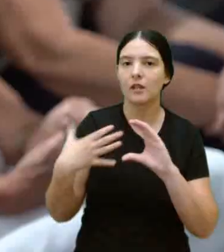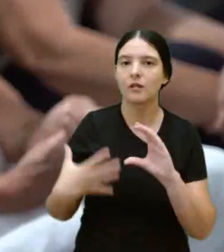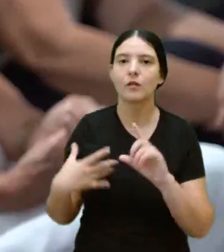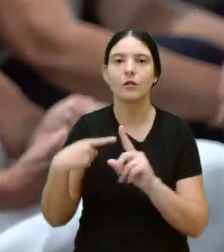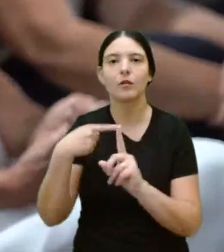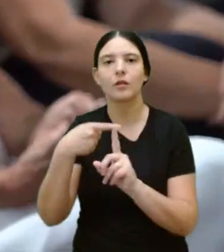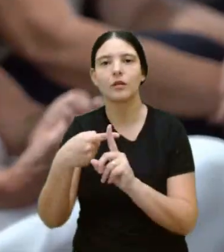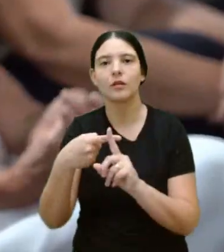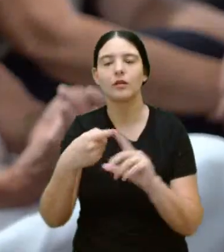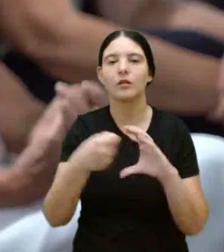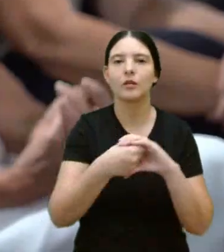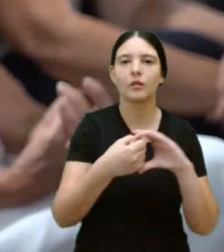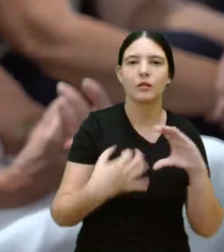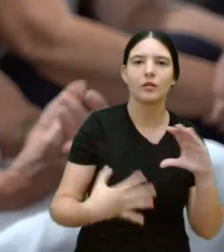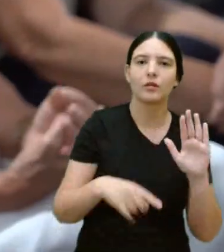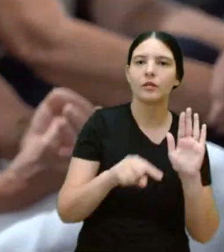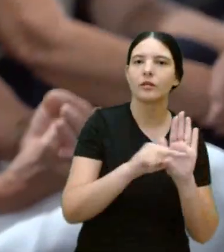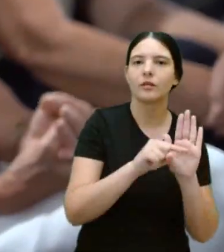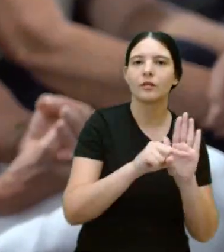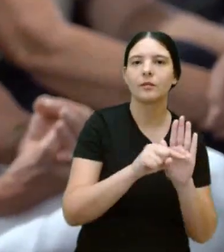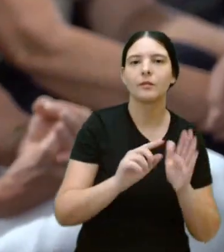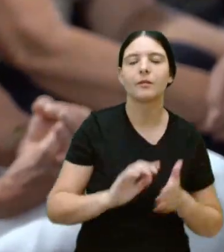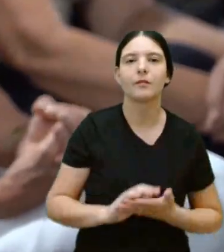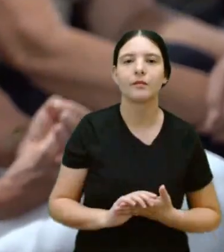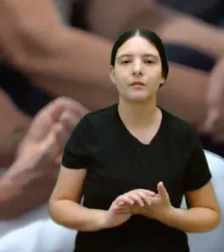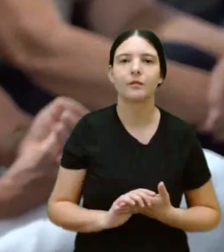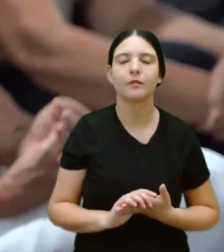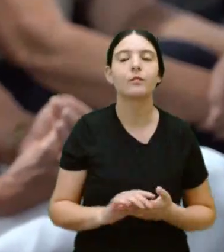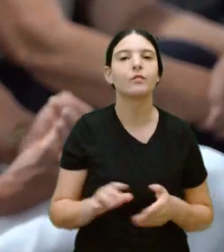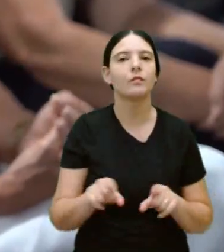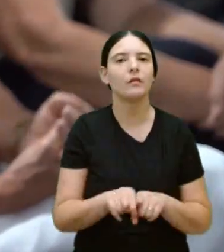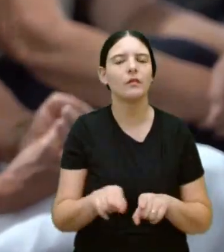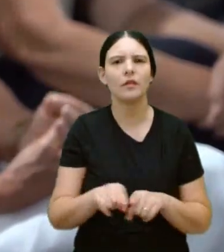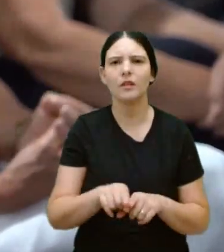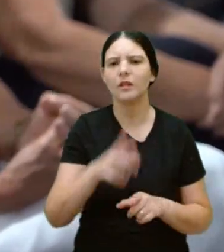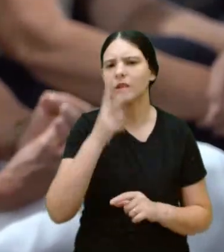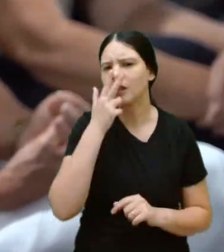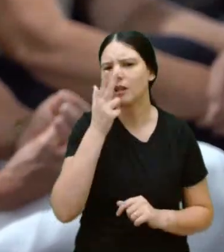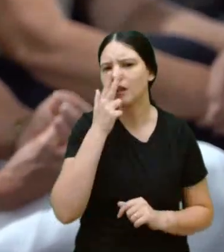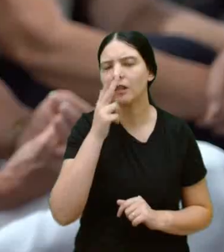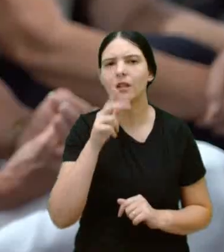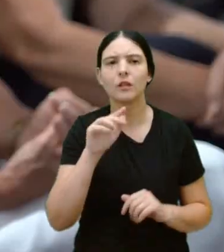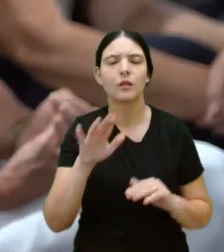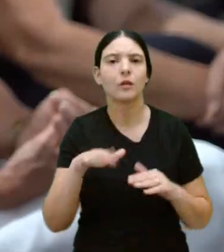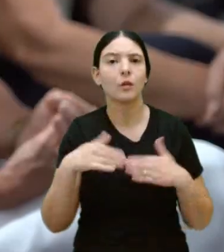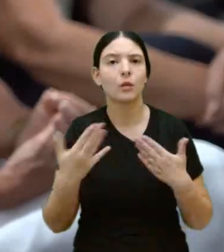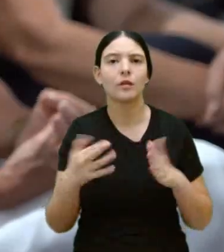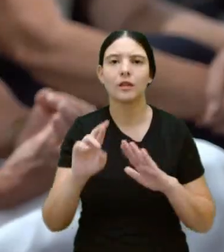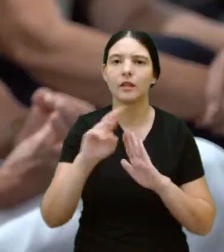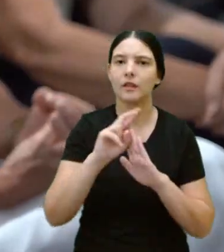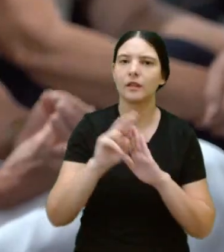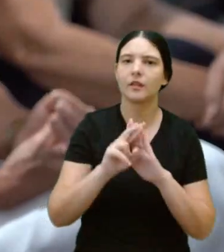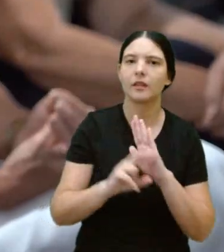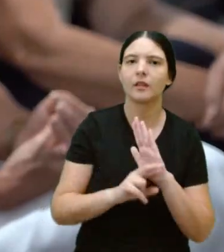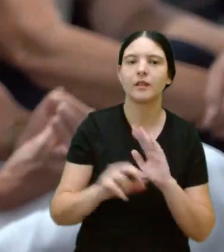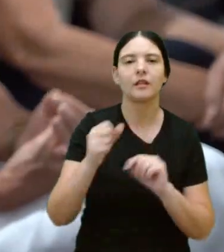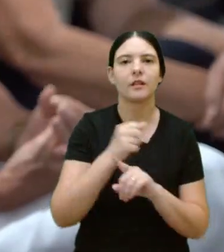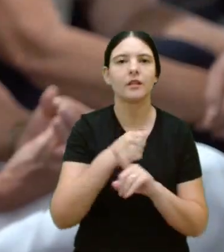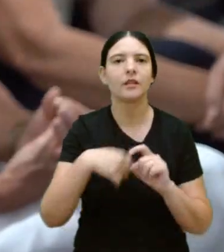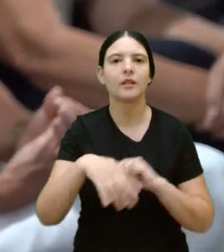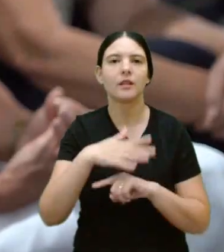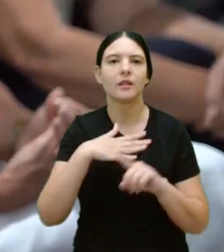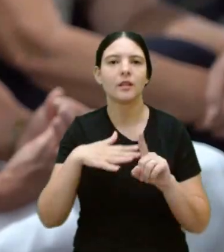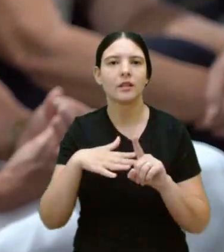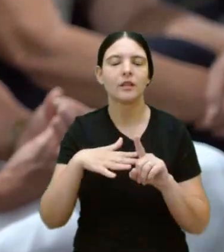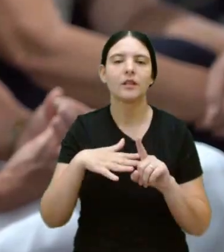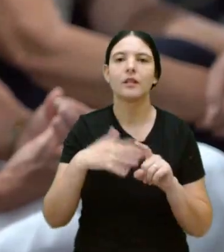características negativas? E o que você acha quanto às regras da sociedade, como elas